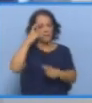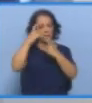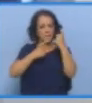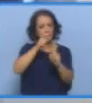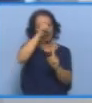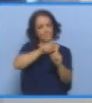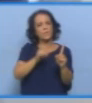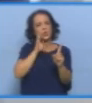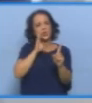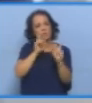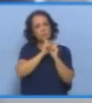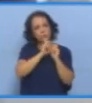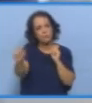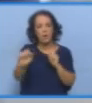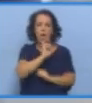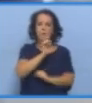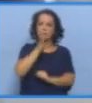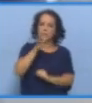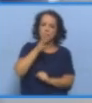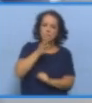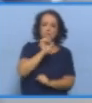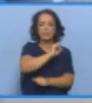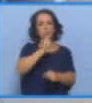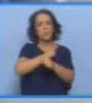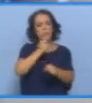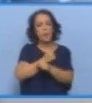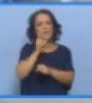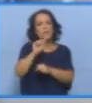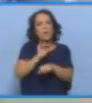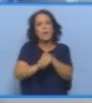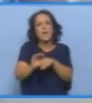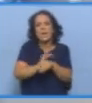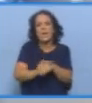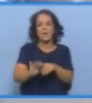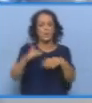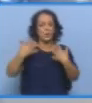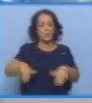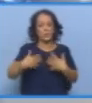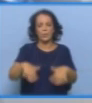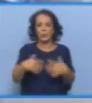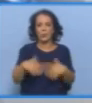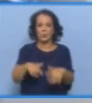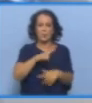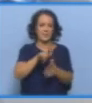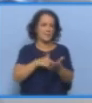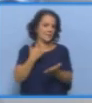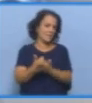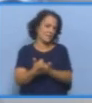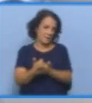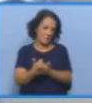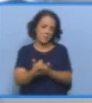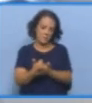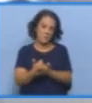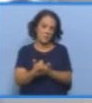testemunho dele, pela mensagem dele, pela obra dele e depois pelo carinho muito pessoal que sempre teve, foi uma graça que